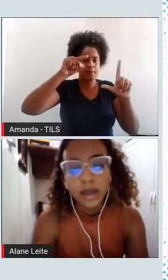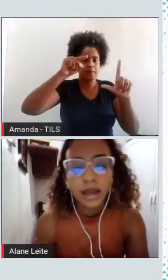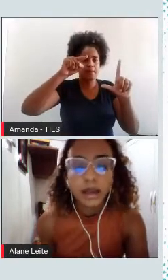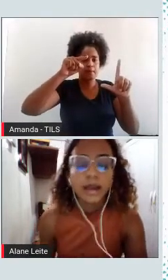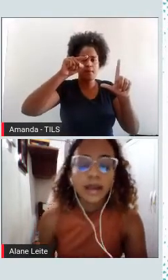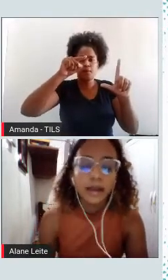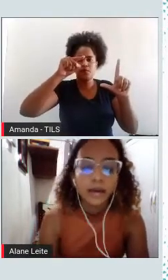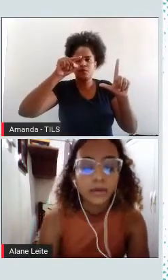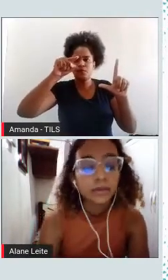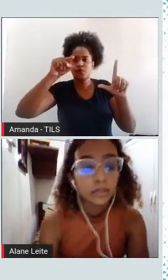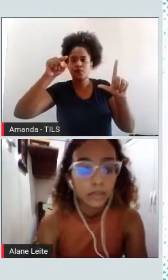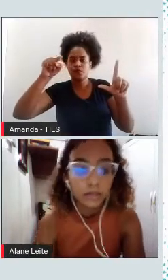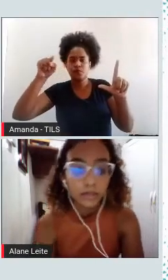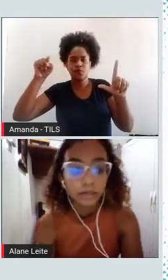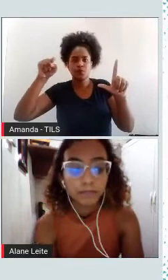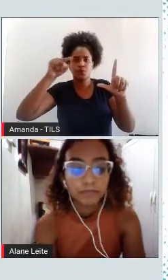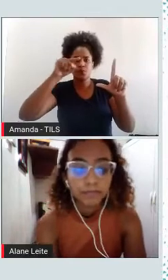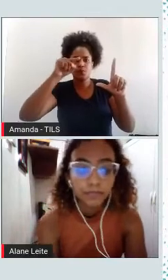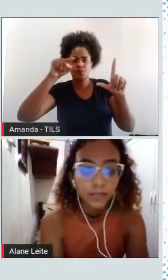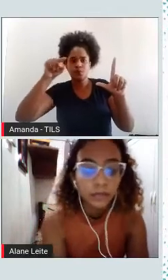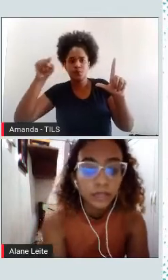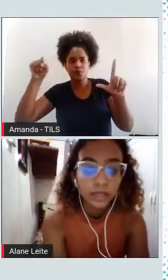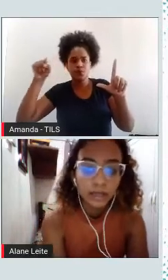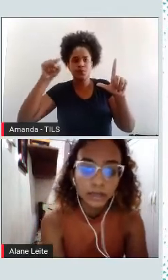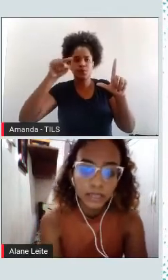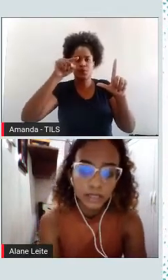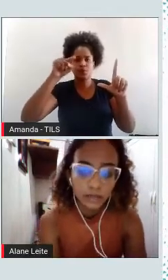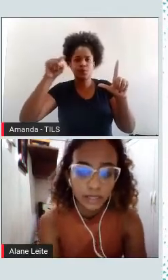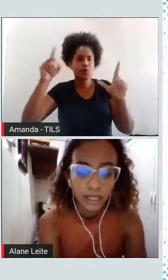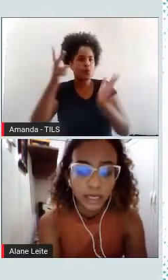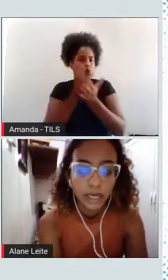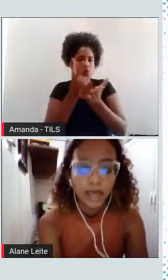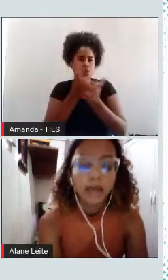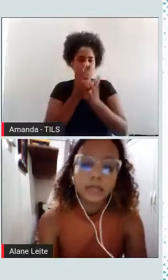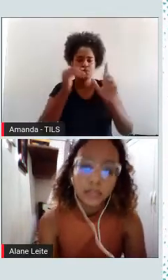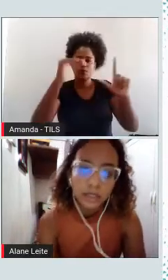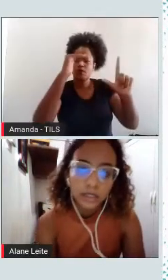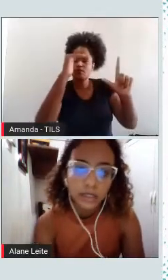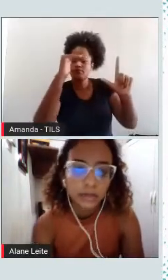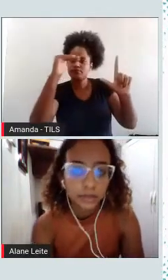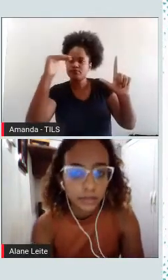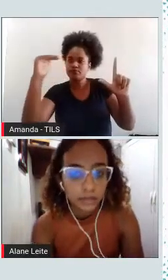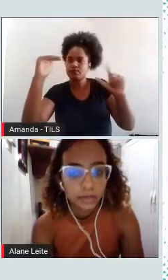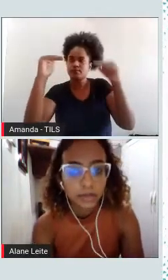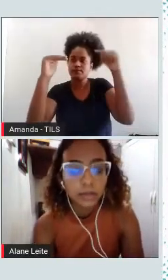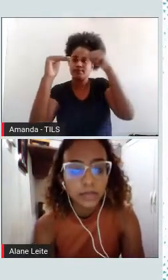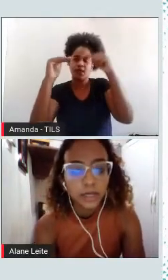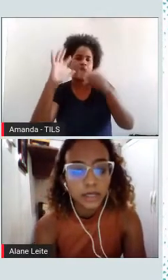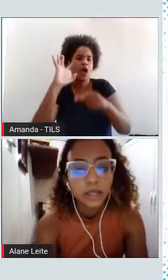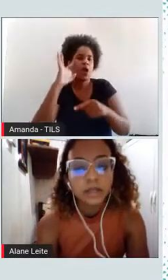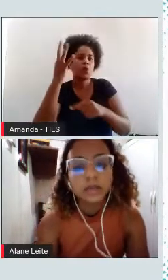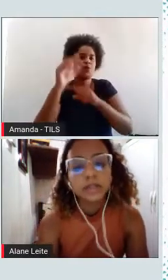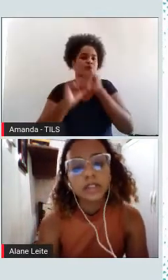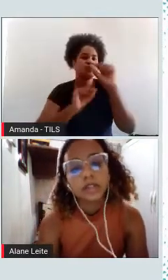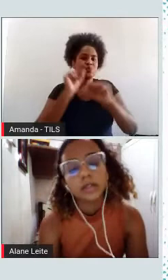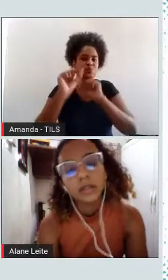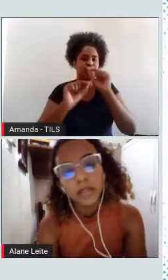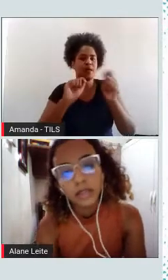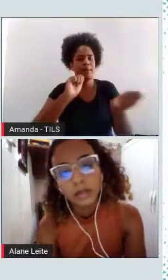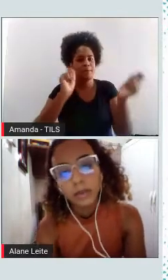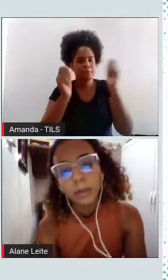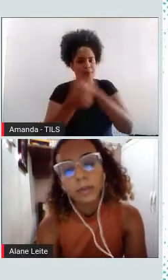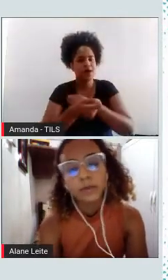temperatura ela é constante. O que é que está acontecendo aí? A mudança de estado físico também do